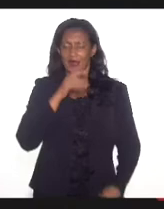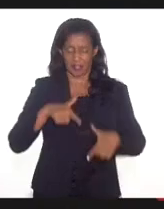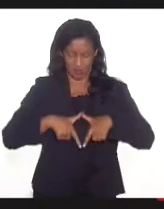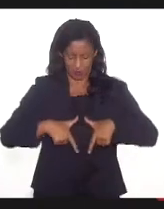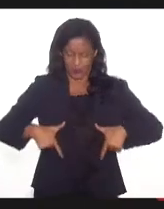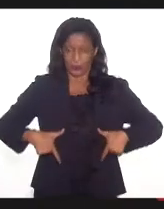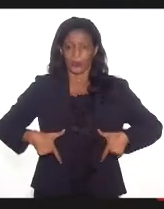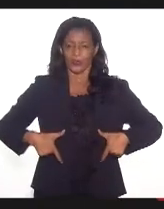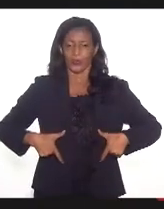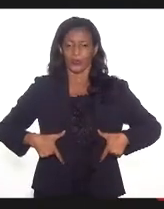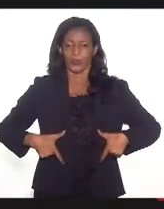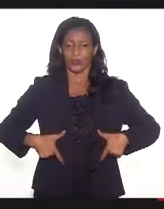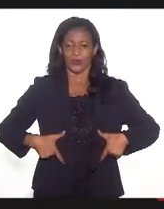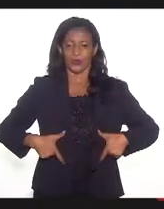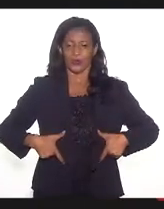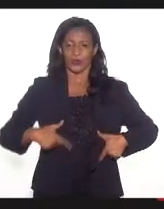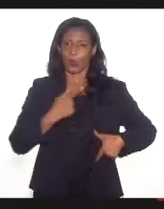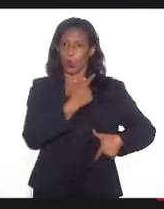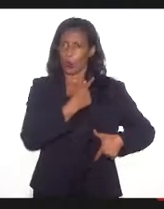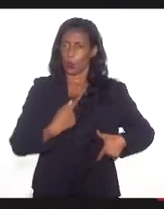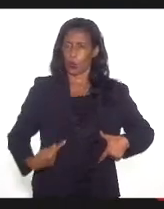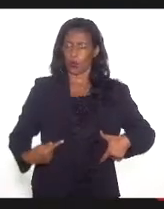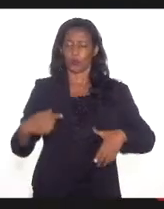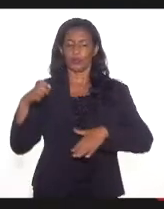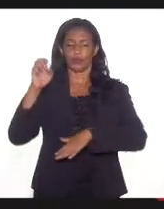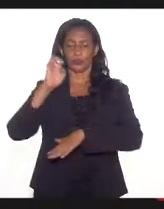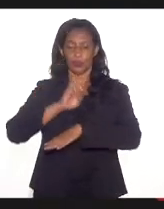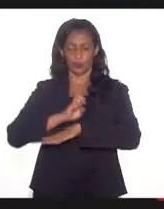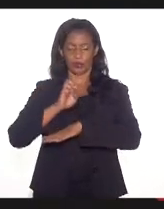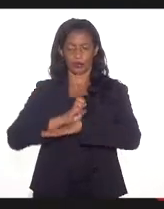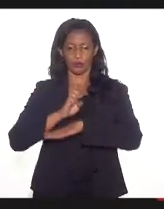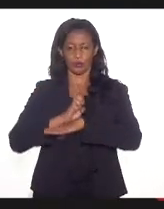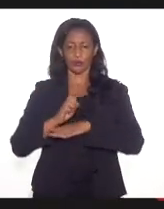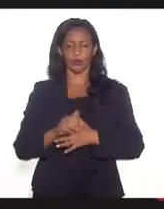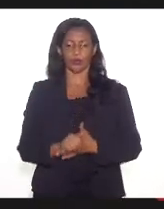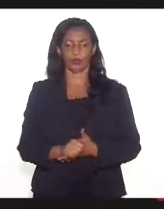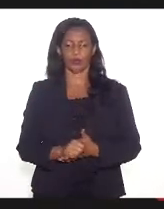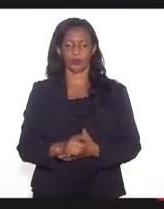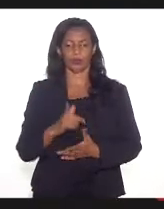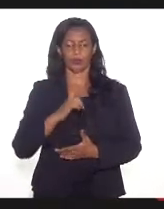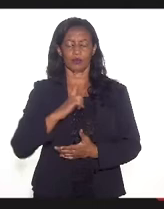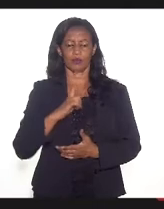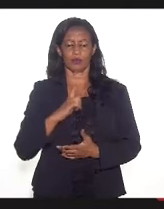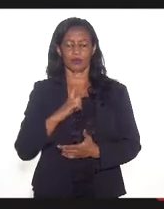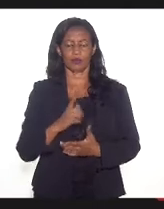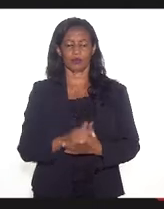O governo do Estado tem